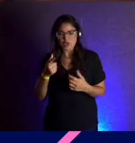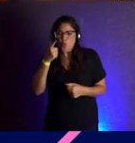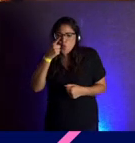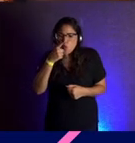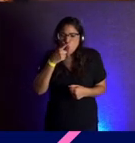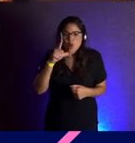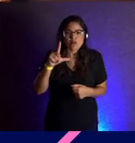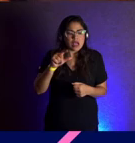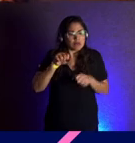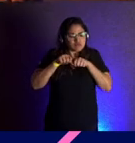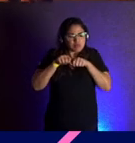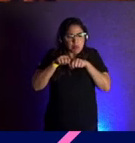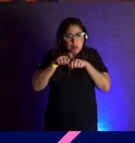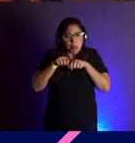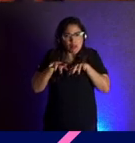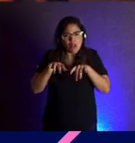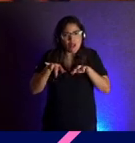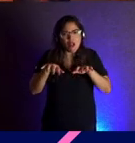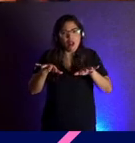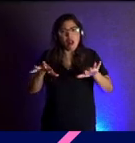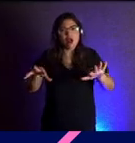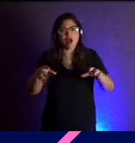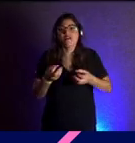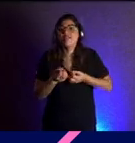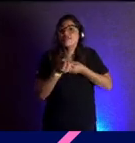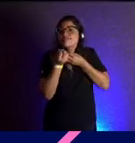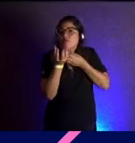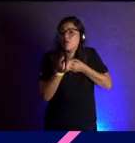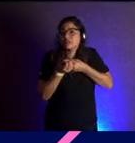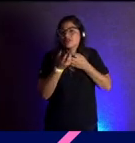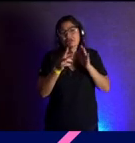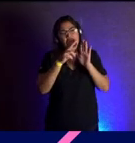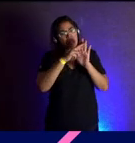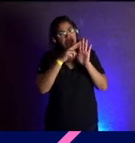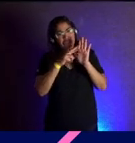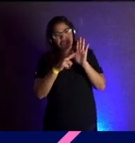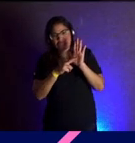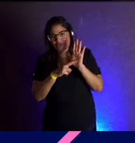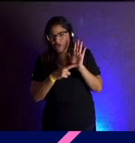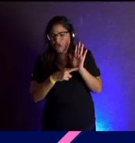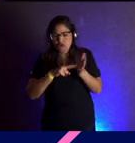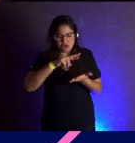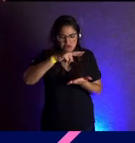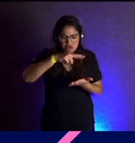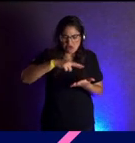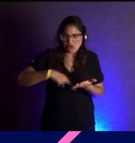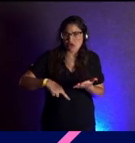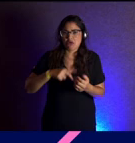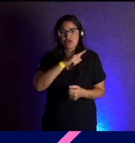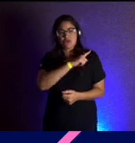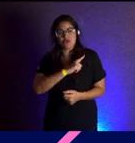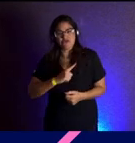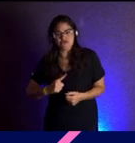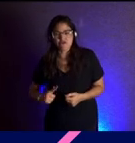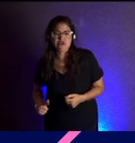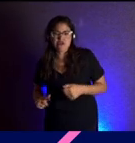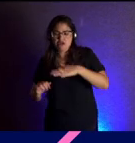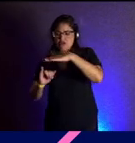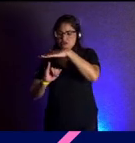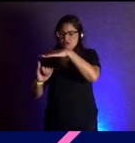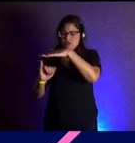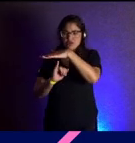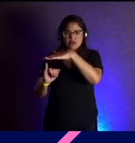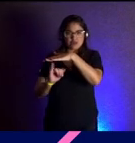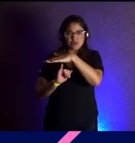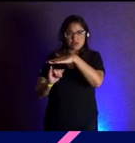daquela informação. Então, pode ser um relatório de governo, pode ser um relatório de uma a organização não governamental, pode